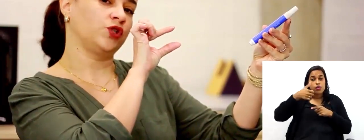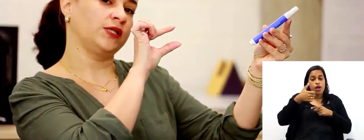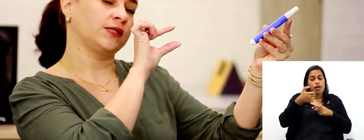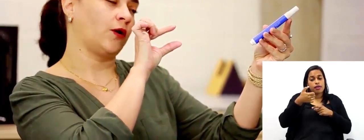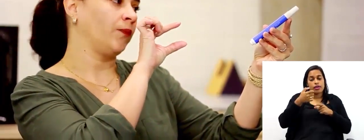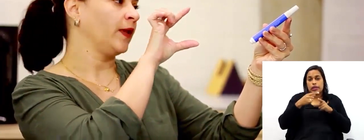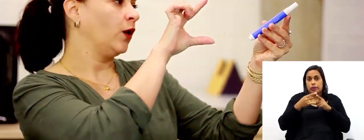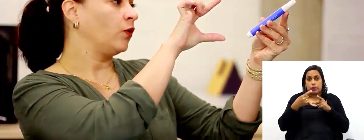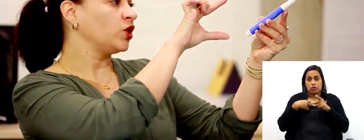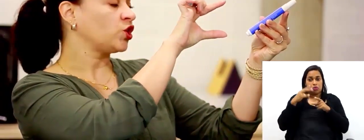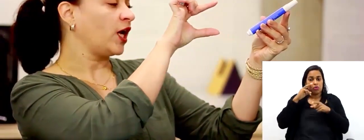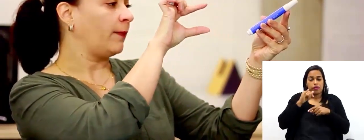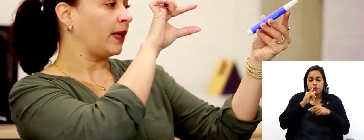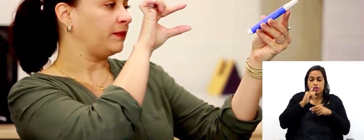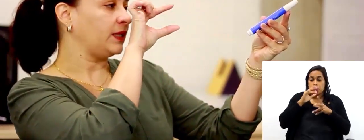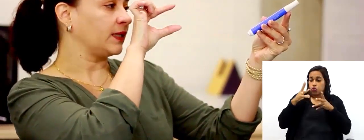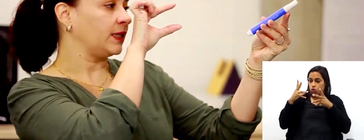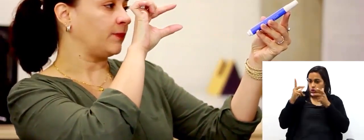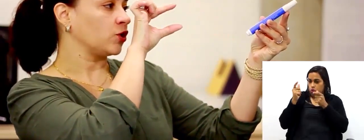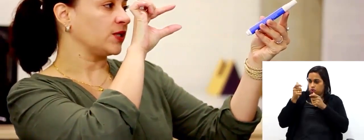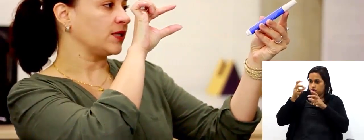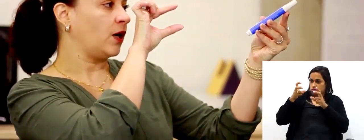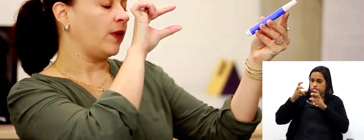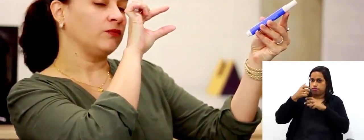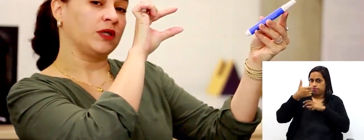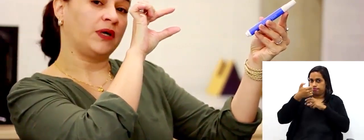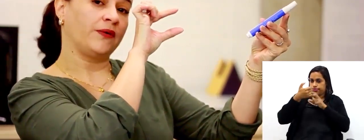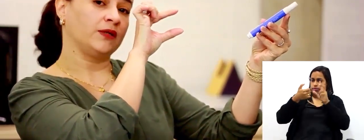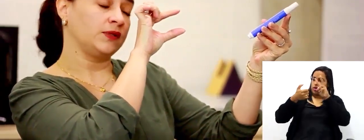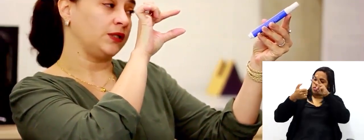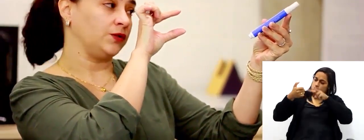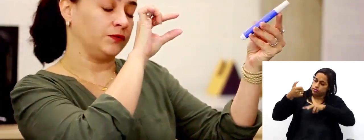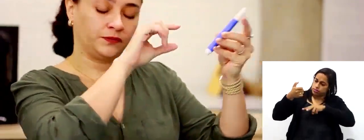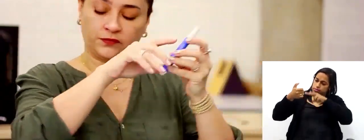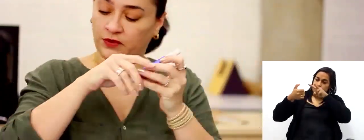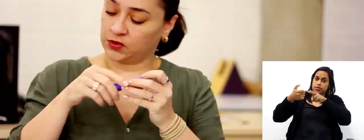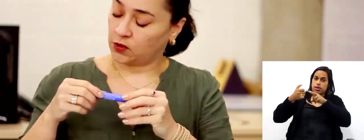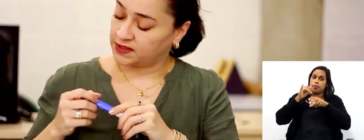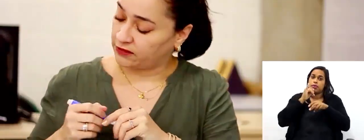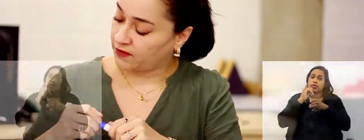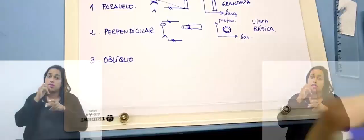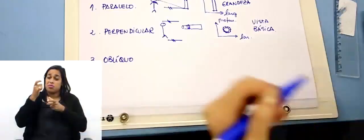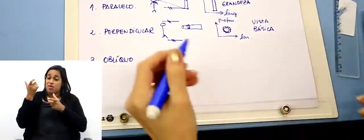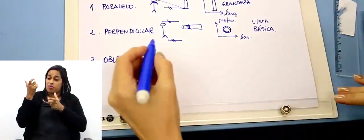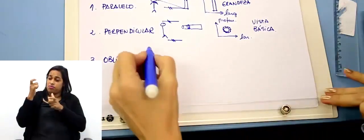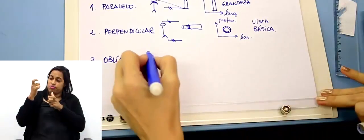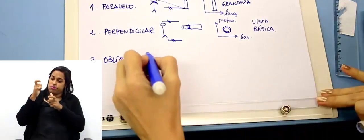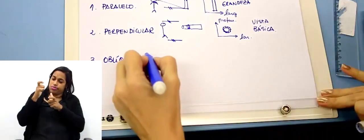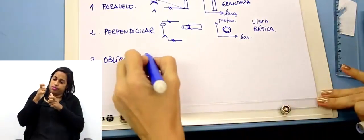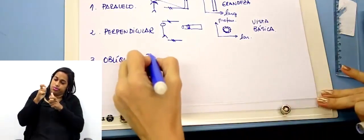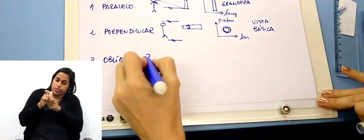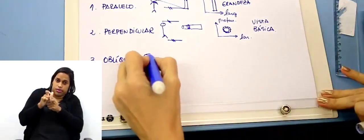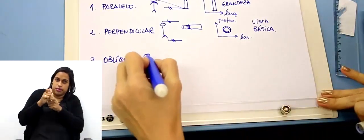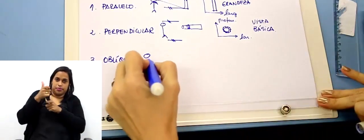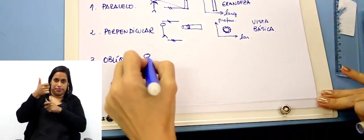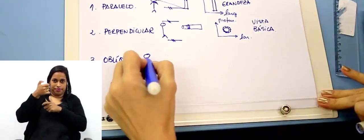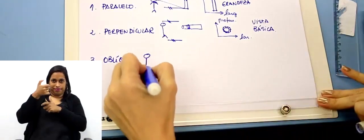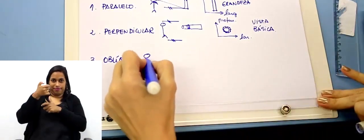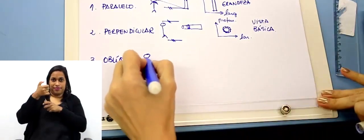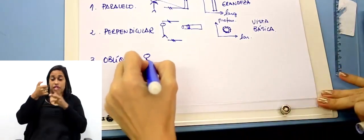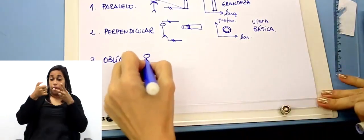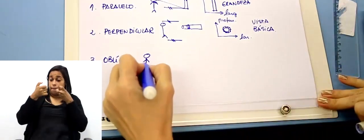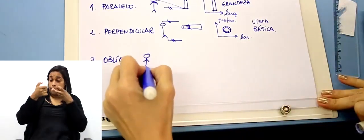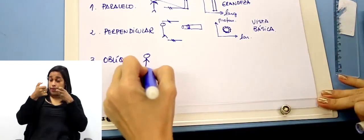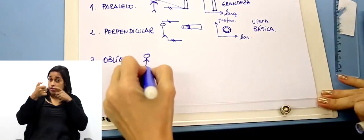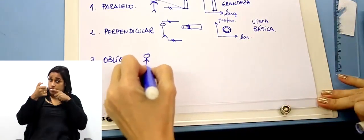toda a sua extensão. O que chega para mim aqui na projeção é um tamanho reduzido. Vamos observar aqui também